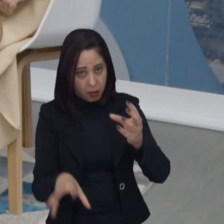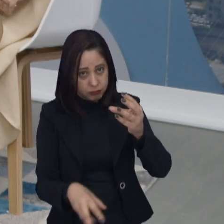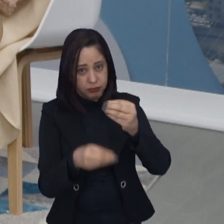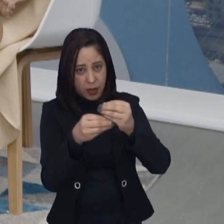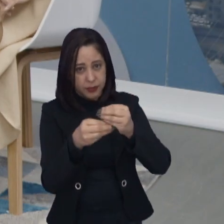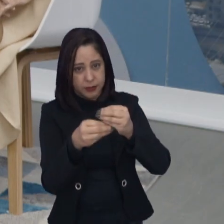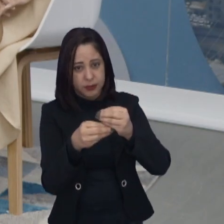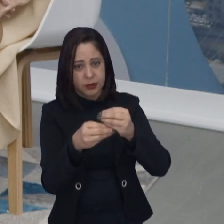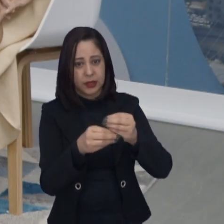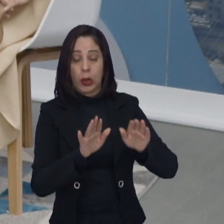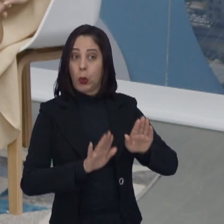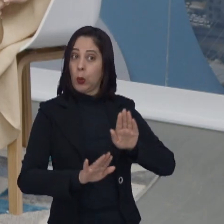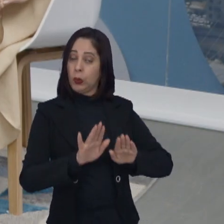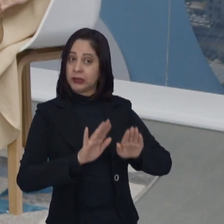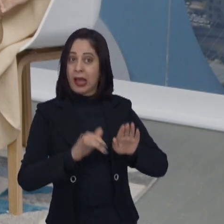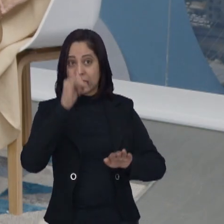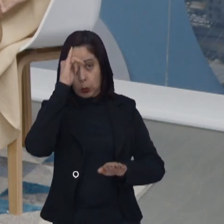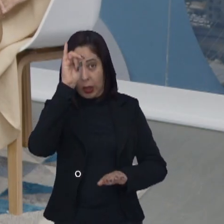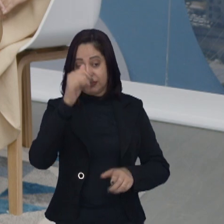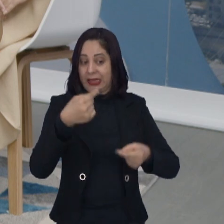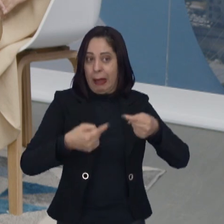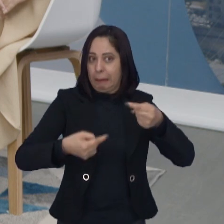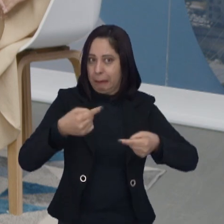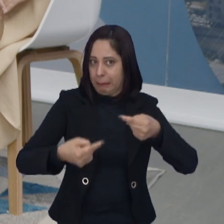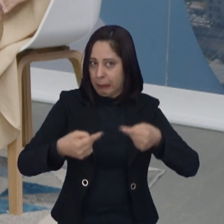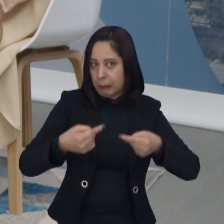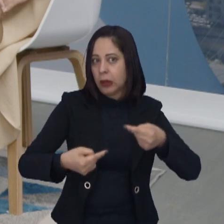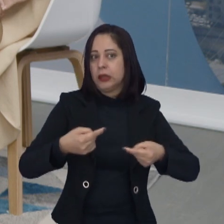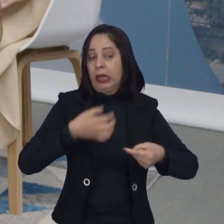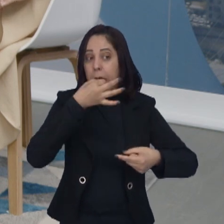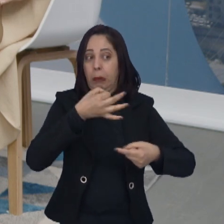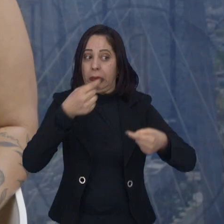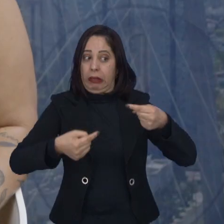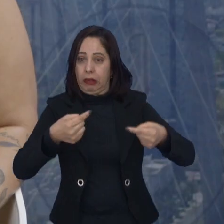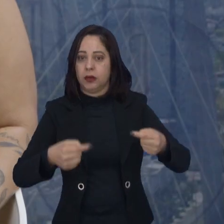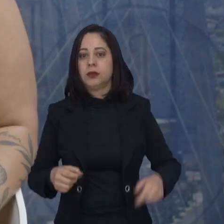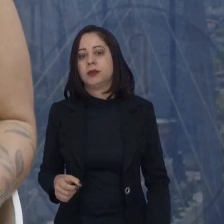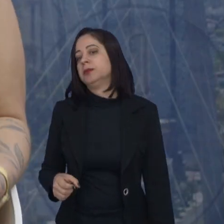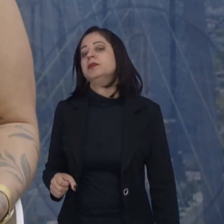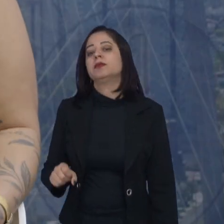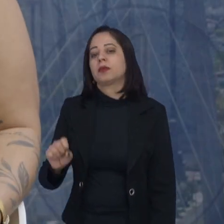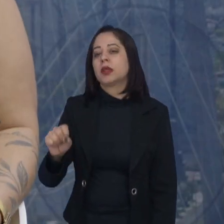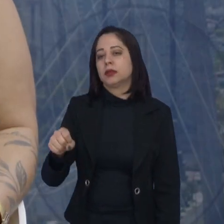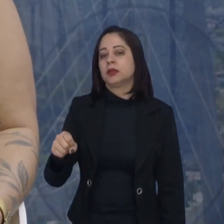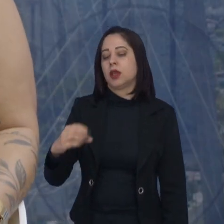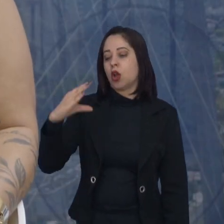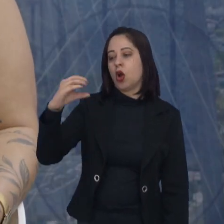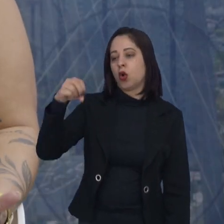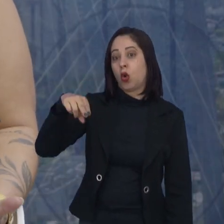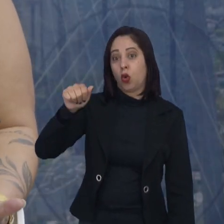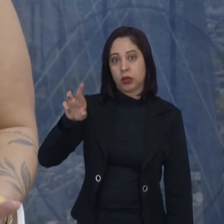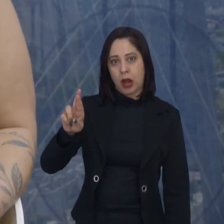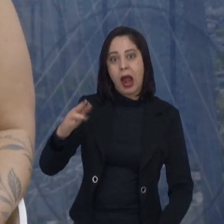esse cuidado, né, para não ser sem noção em alguma polêmica, postagem? Não, com certeza. Essa questão do CONAR é algo que ajuda